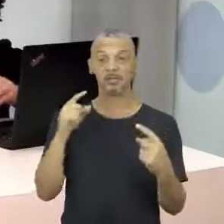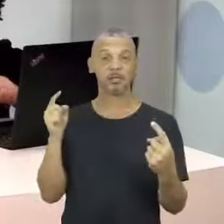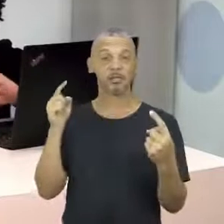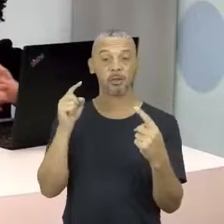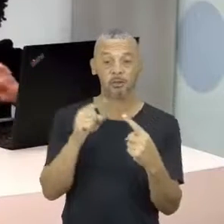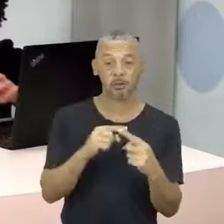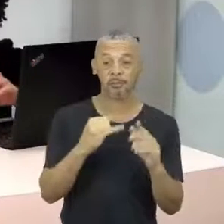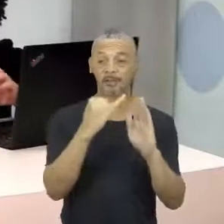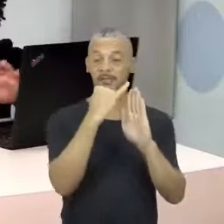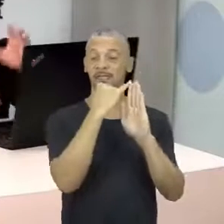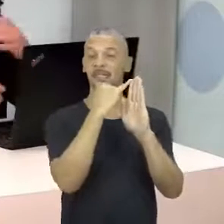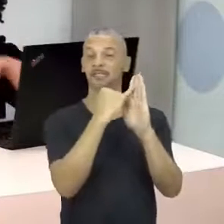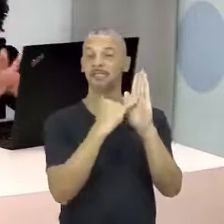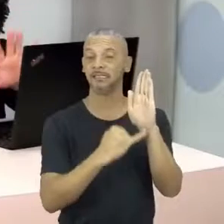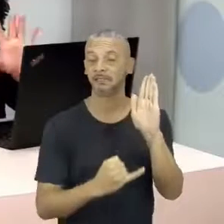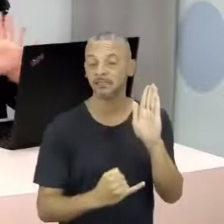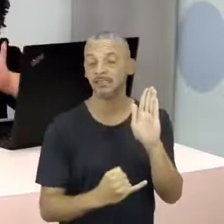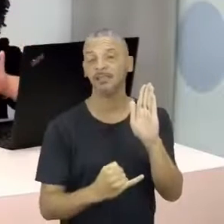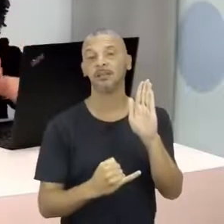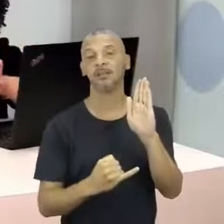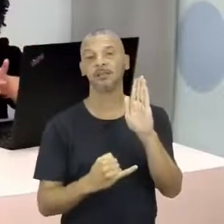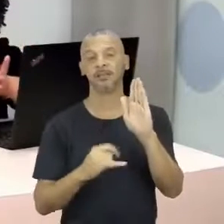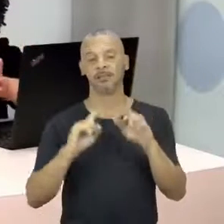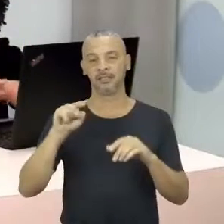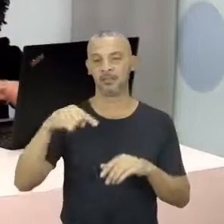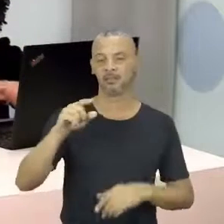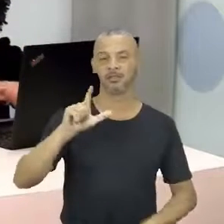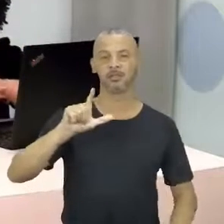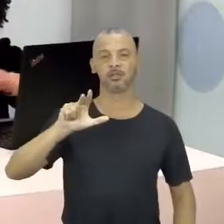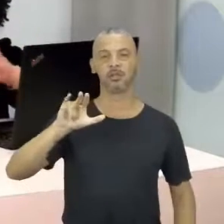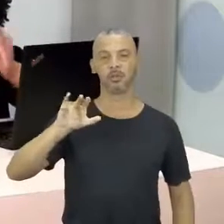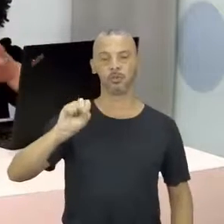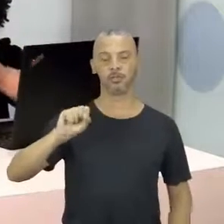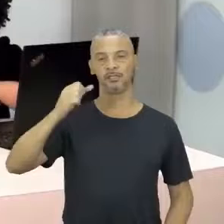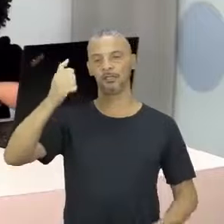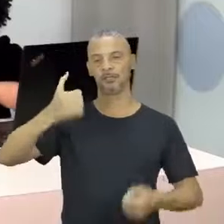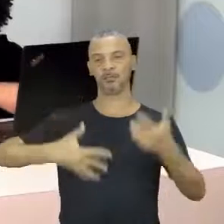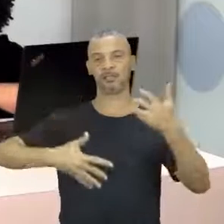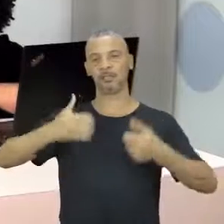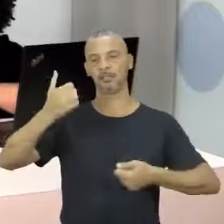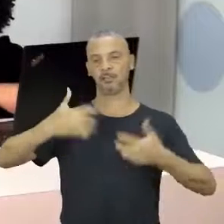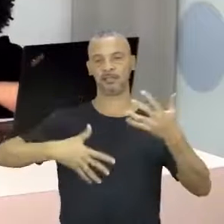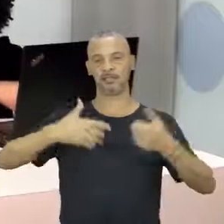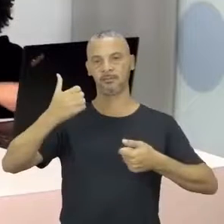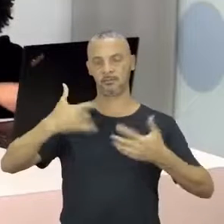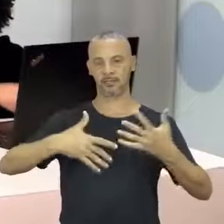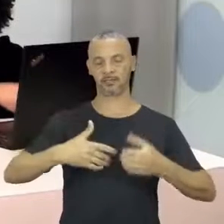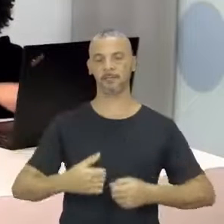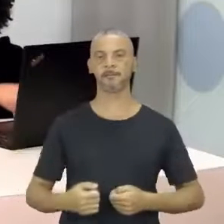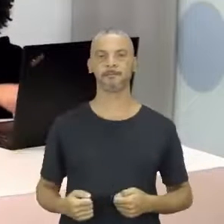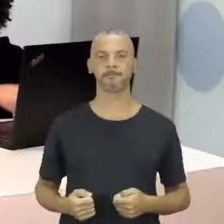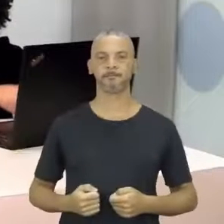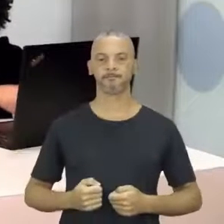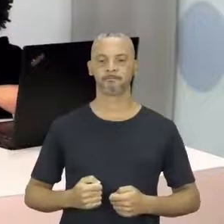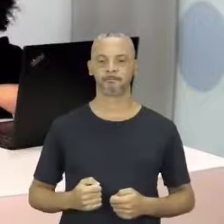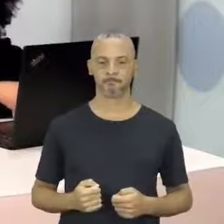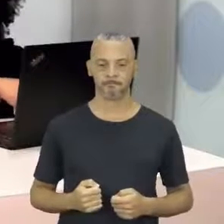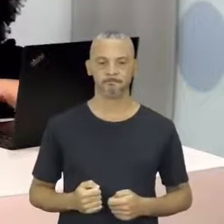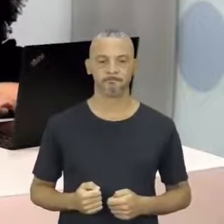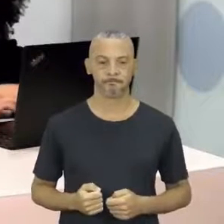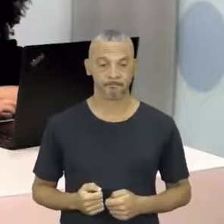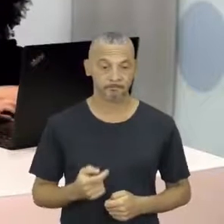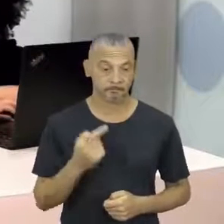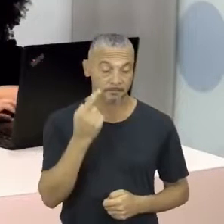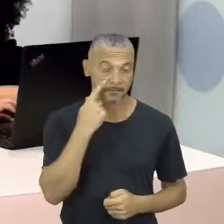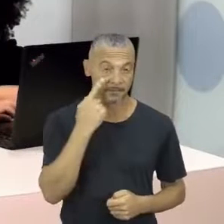à inscrição, né? Que o Luiz vai dar uma continuidade aí para dar essa apresentada para o pessoal. Isso mesmo. Ó, eu